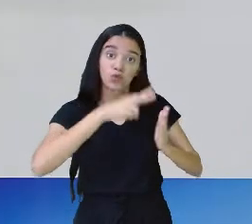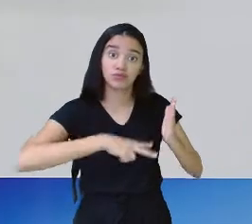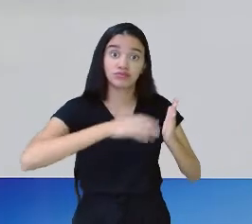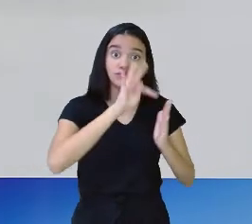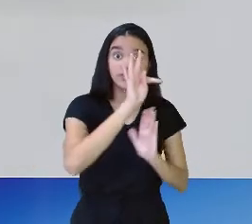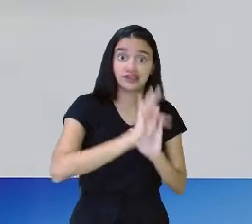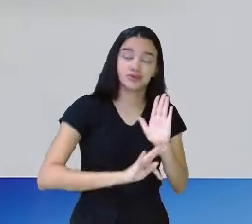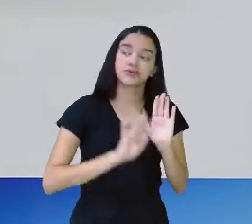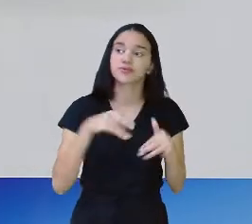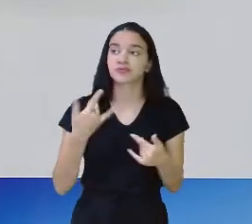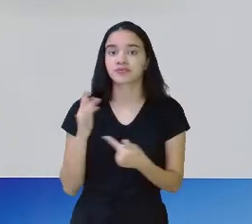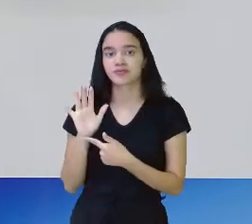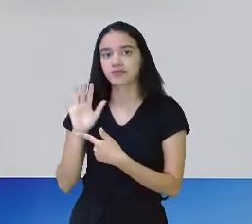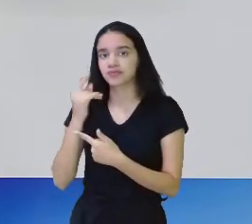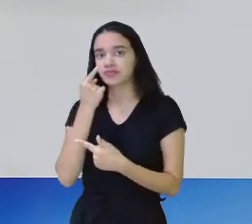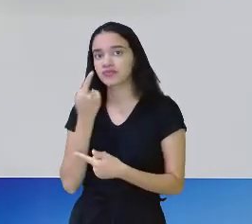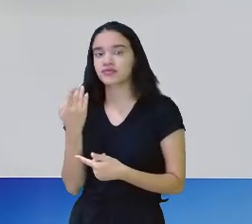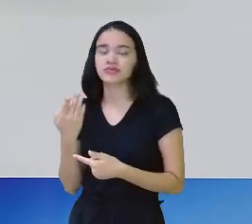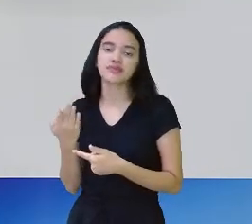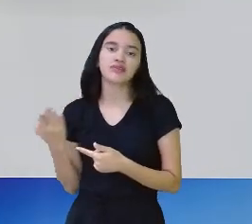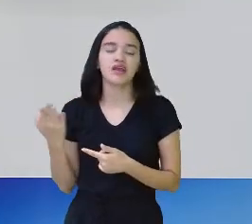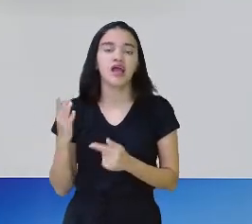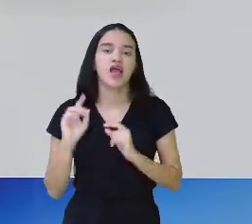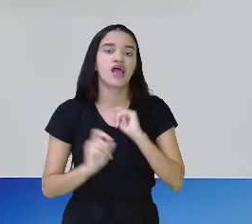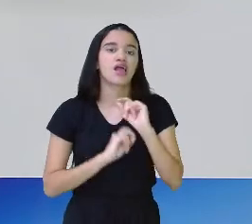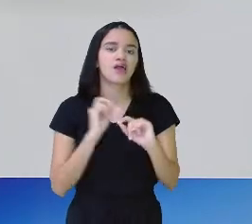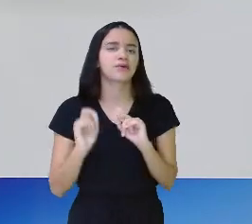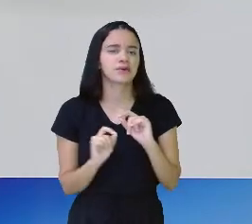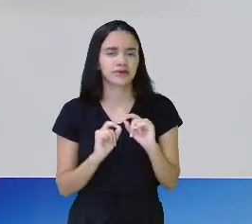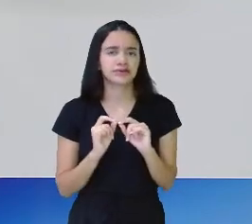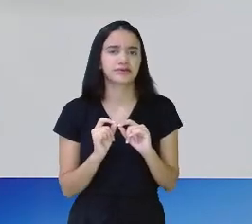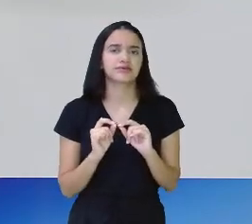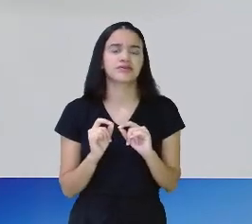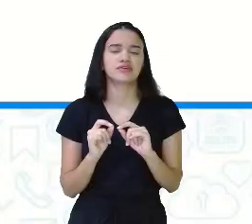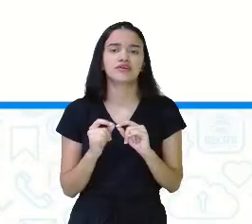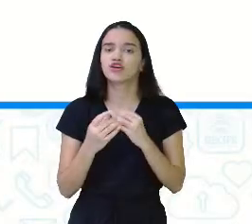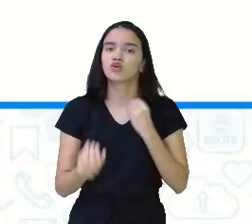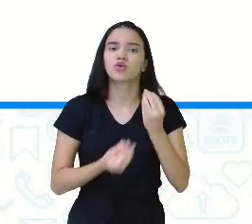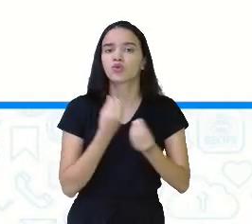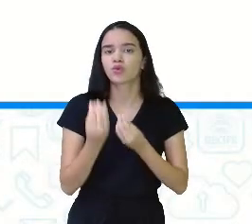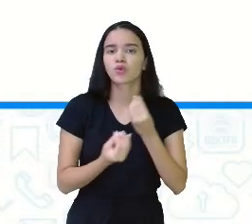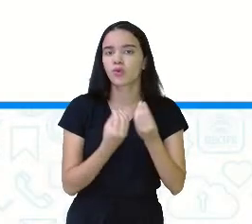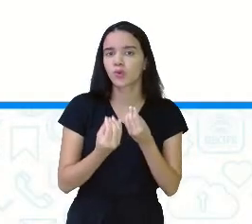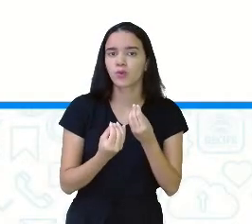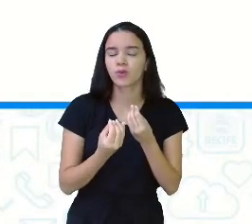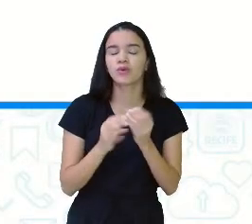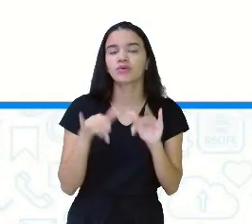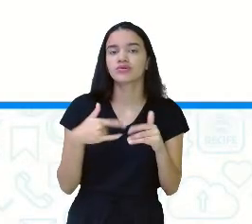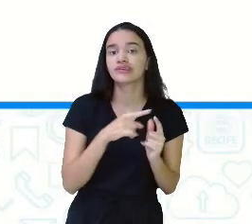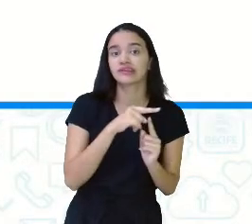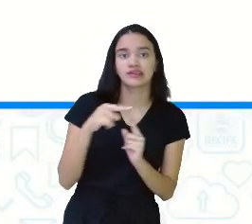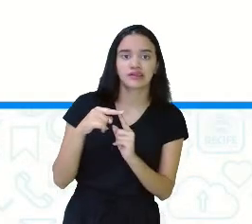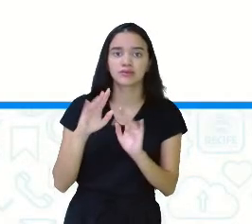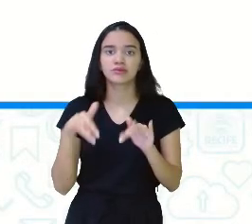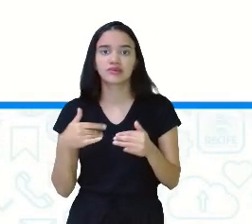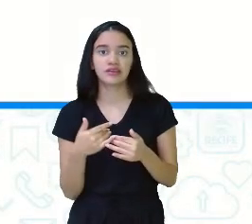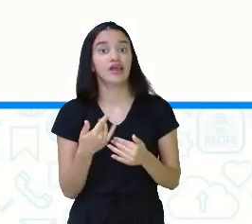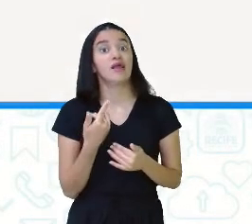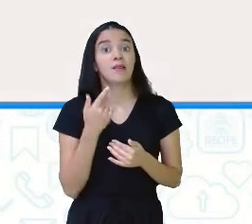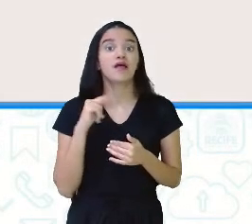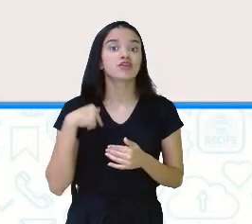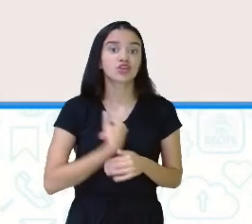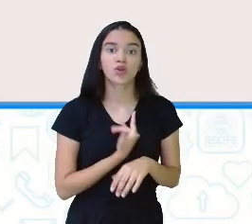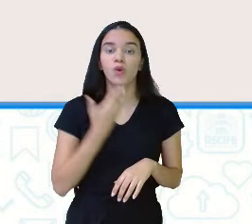Esses aí são chamados de quê? Como são chamados esses tipos de sinais? A